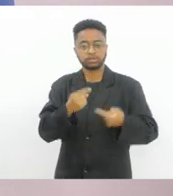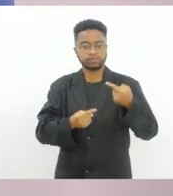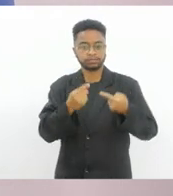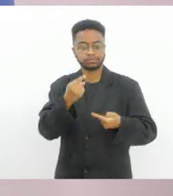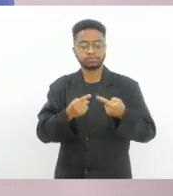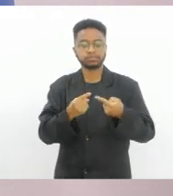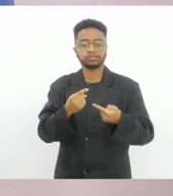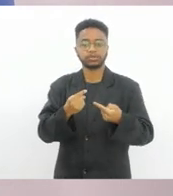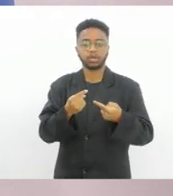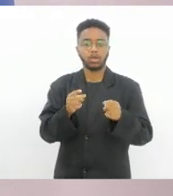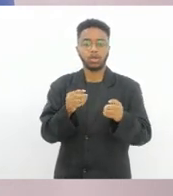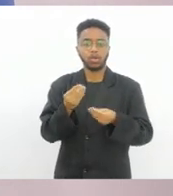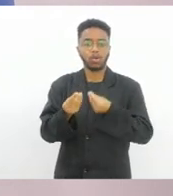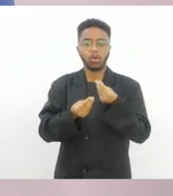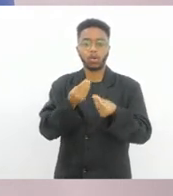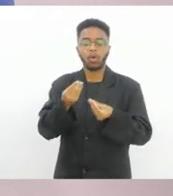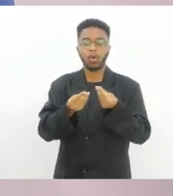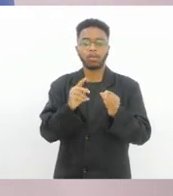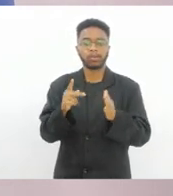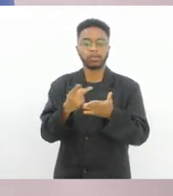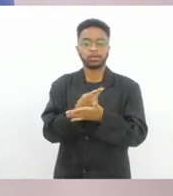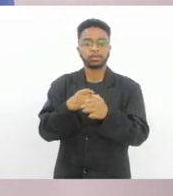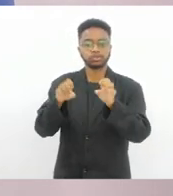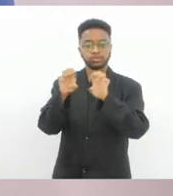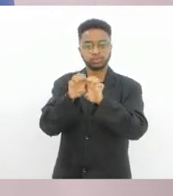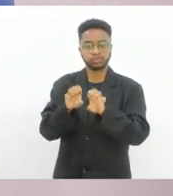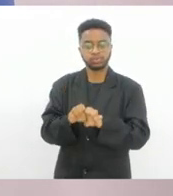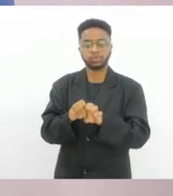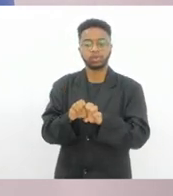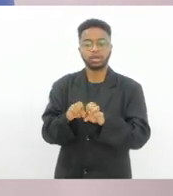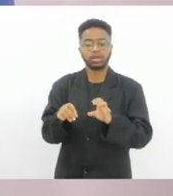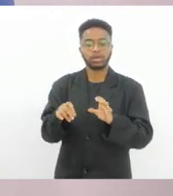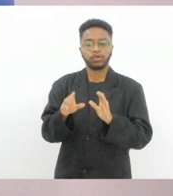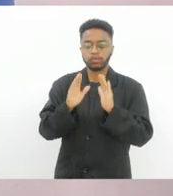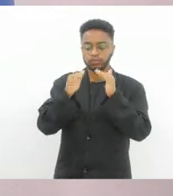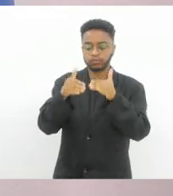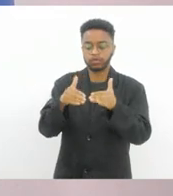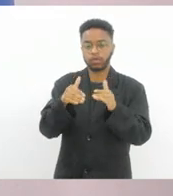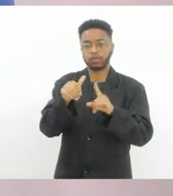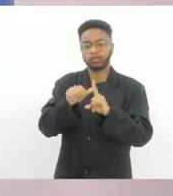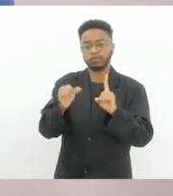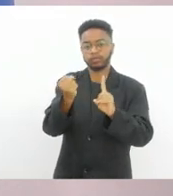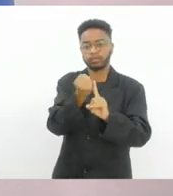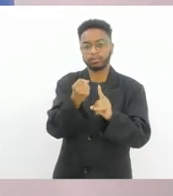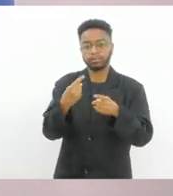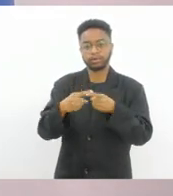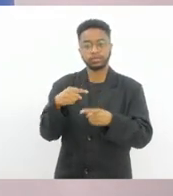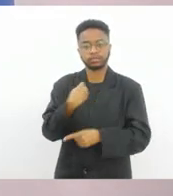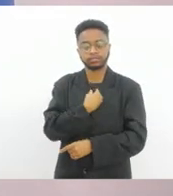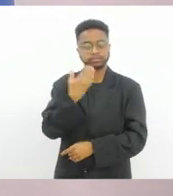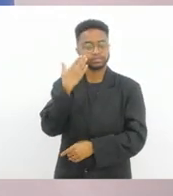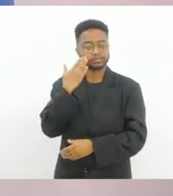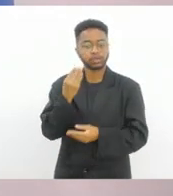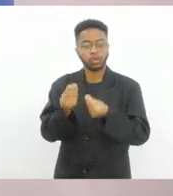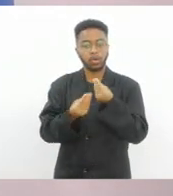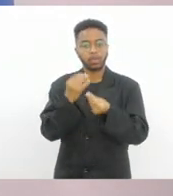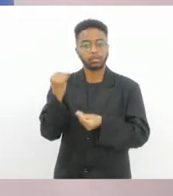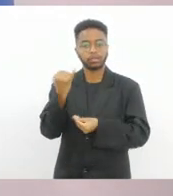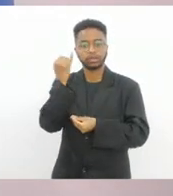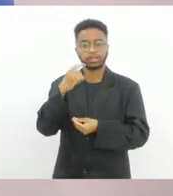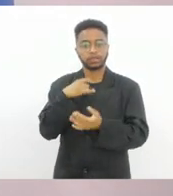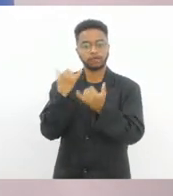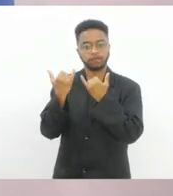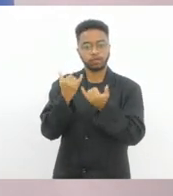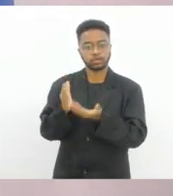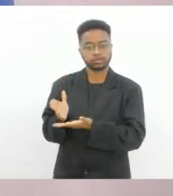de como será estruturado o Observatório do Feminicídio. A gente sabe da importância de ter esses dados mais compilados de